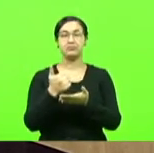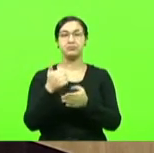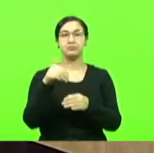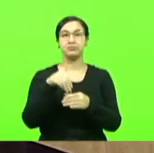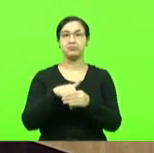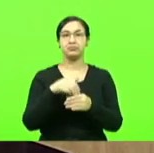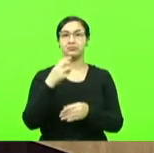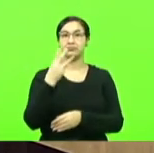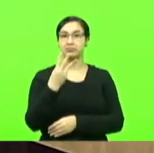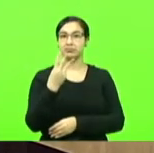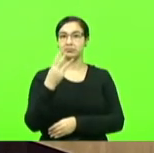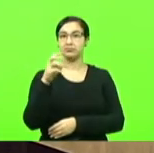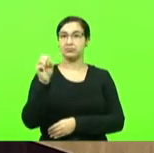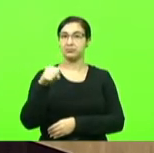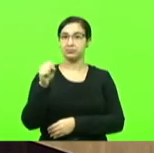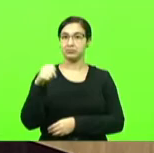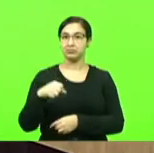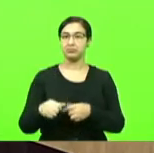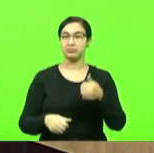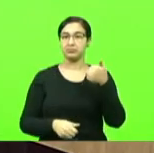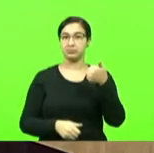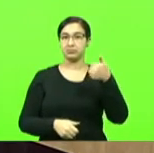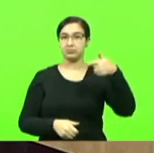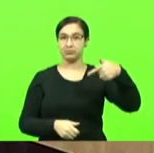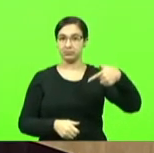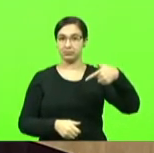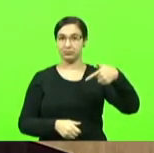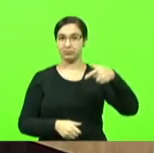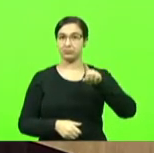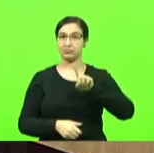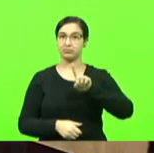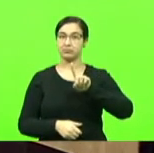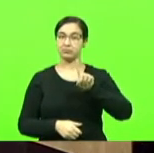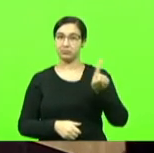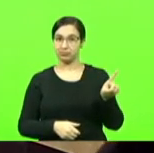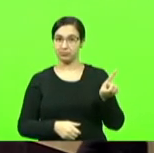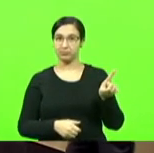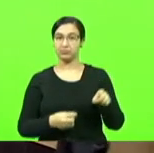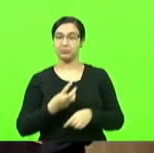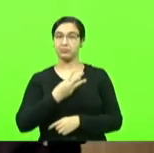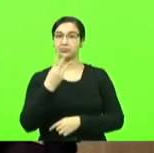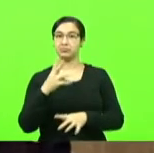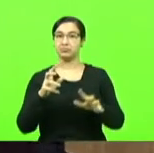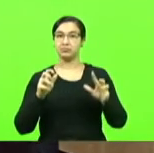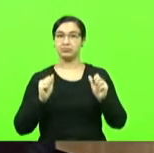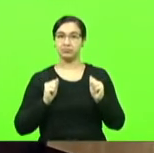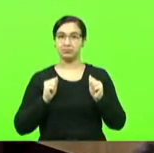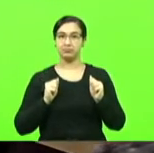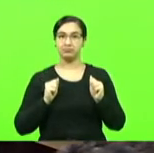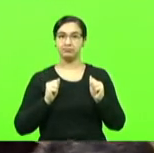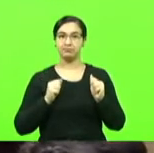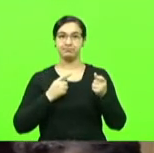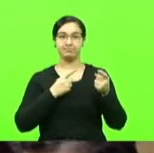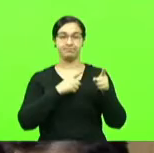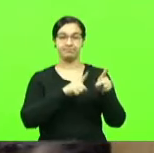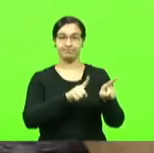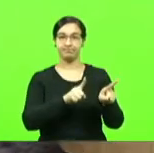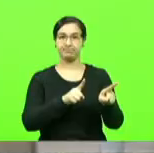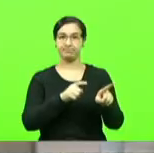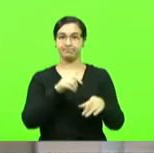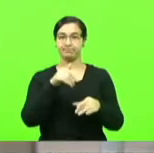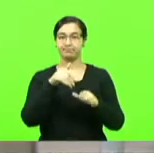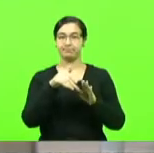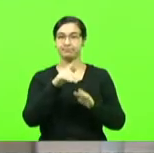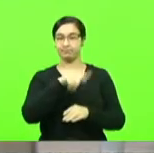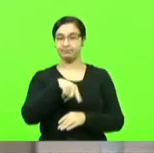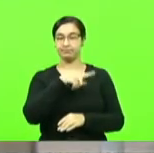sim, 17 votos não, 3 abstenções. Está reprovada a matéria. Discussão e votação